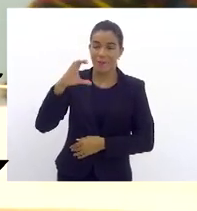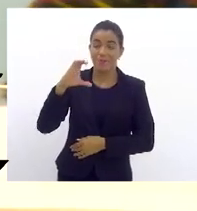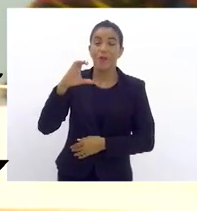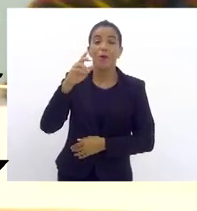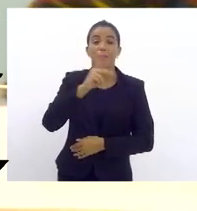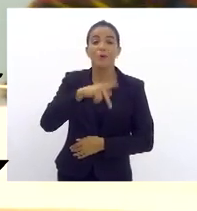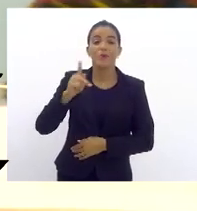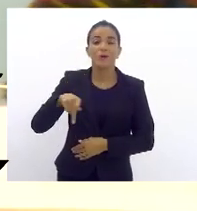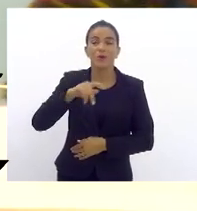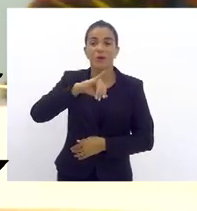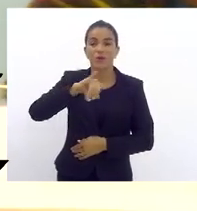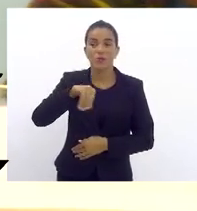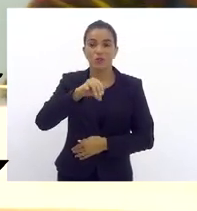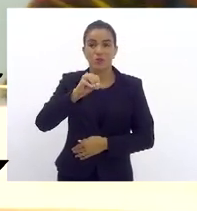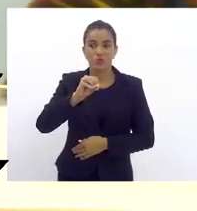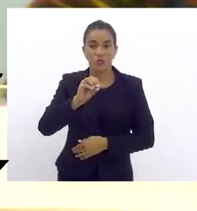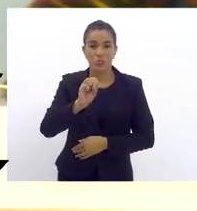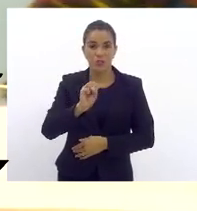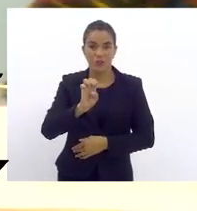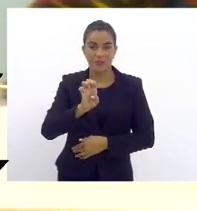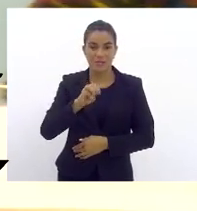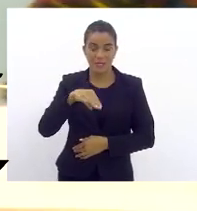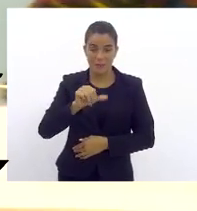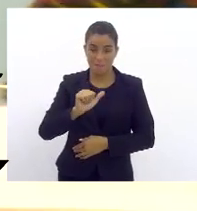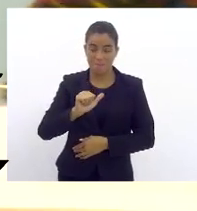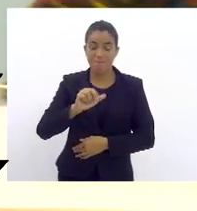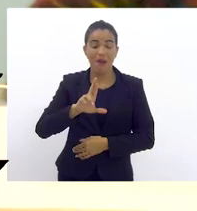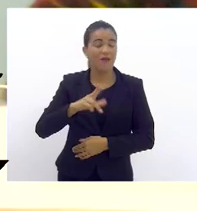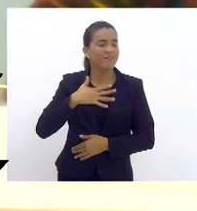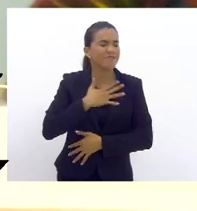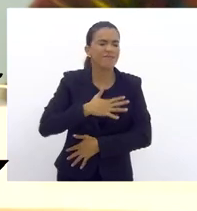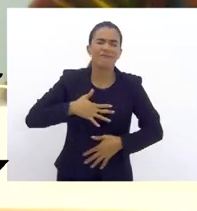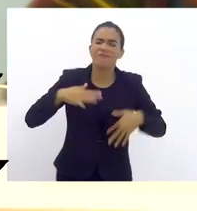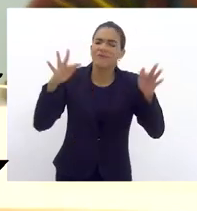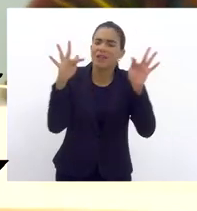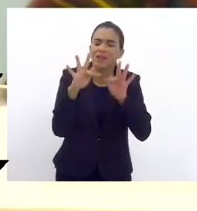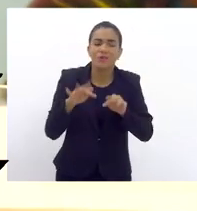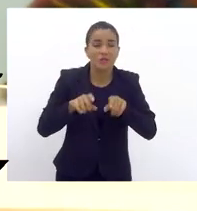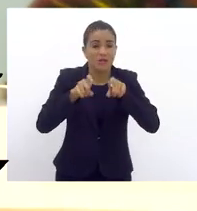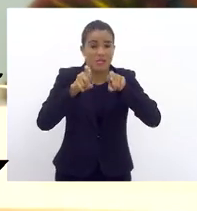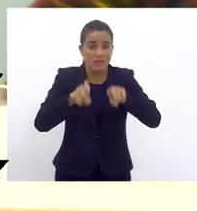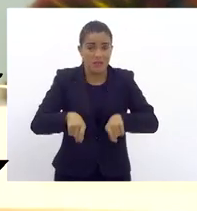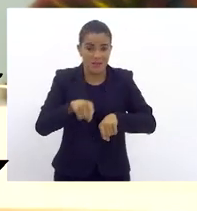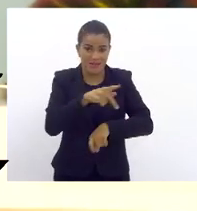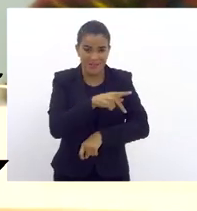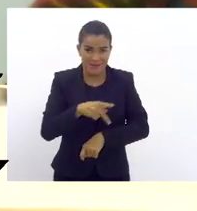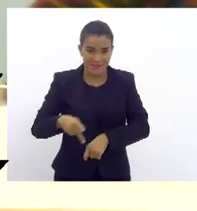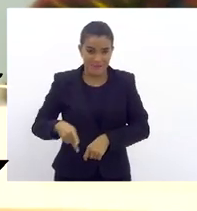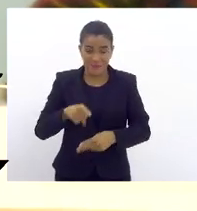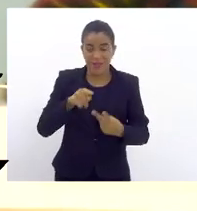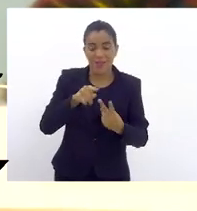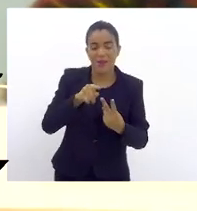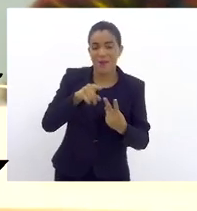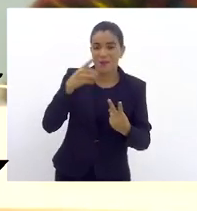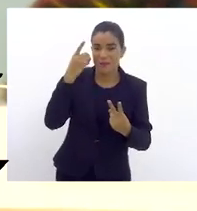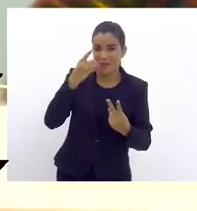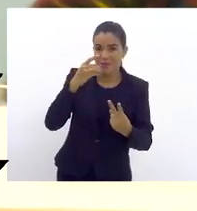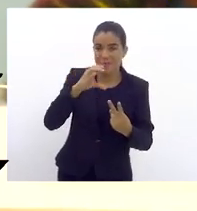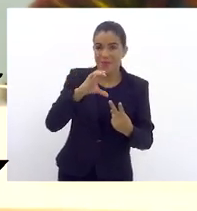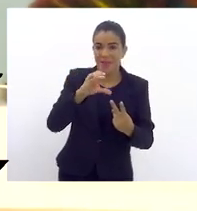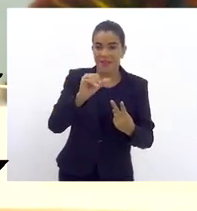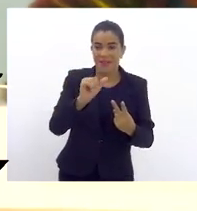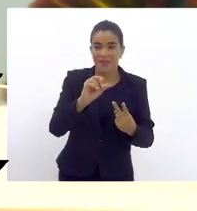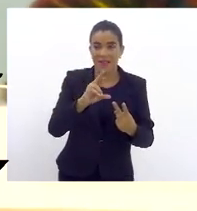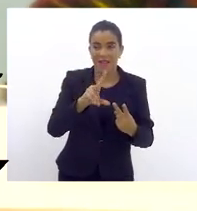que fiquei muito feliz quando ele assumiu essa presidência e o outro é o deputado Carlos Mickey que eu tenho